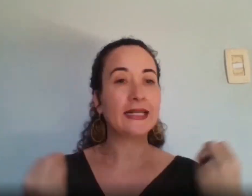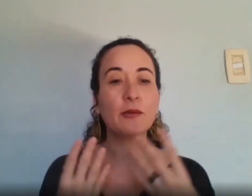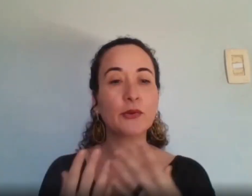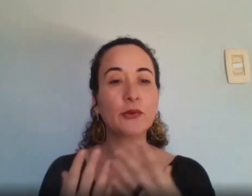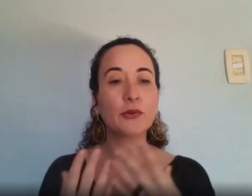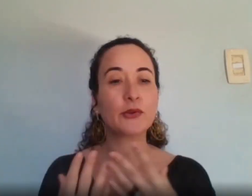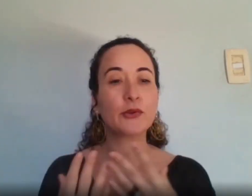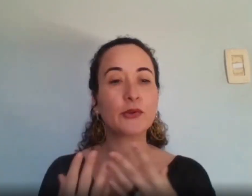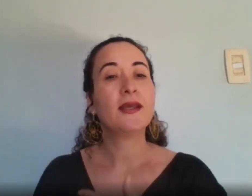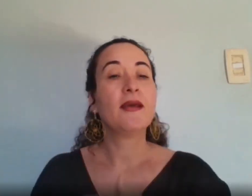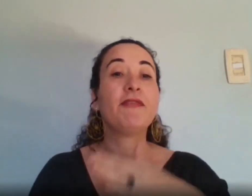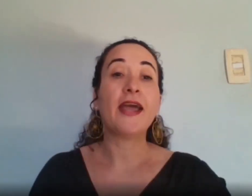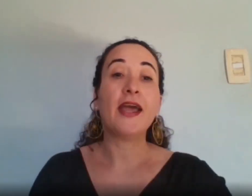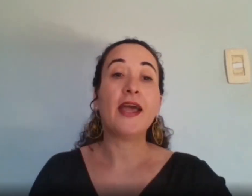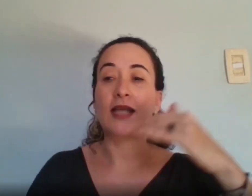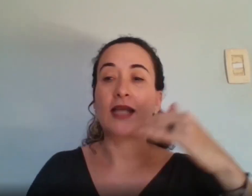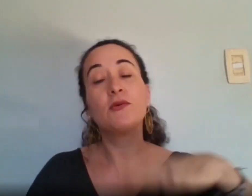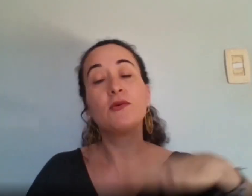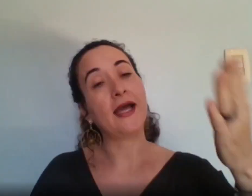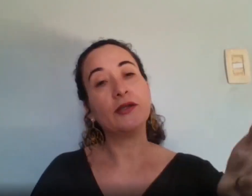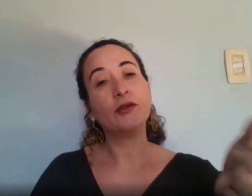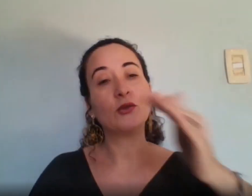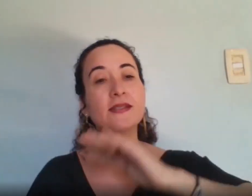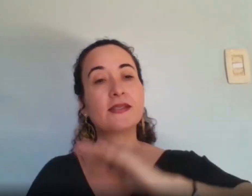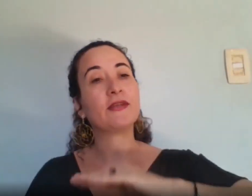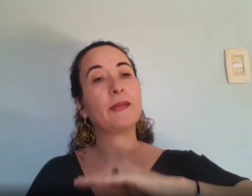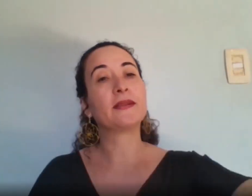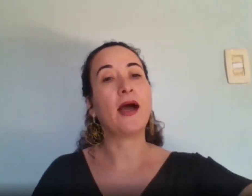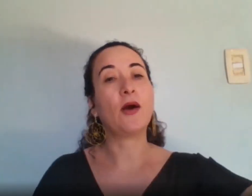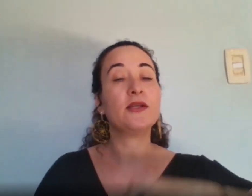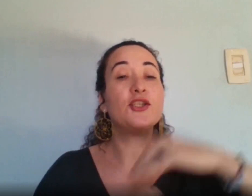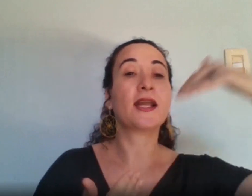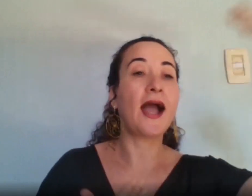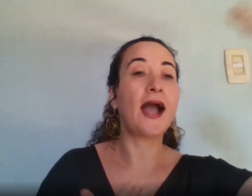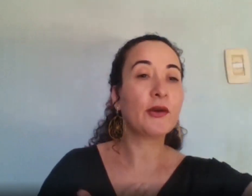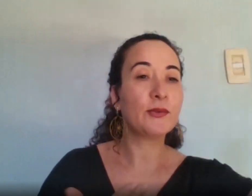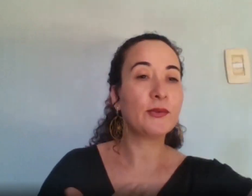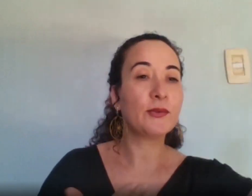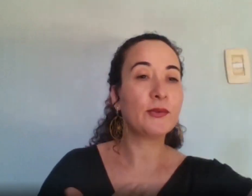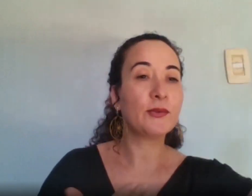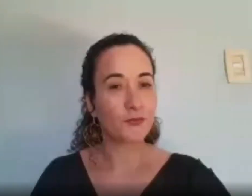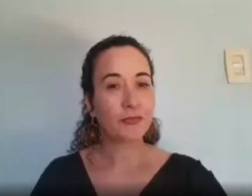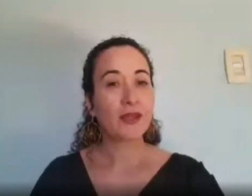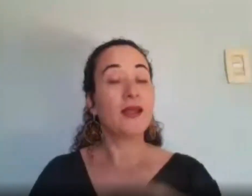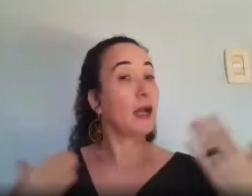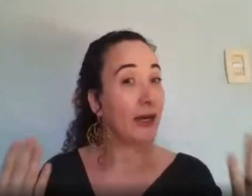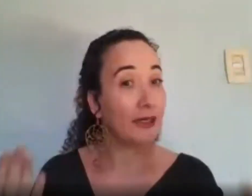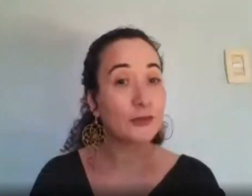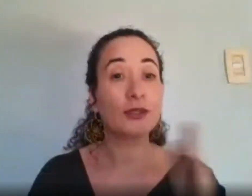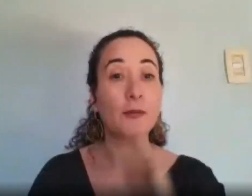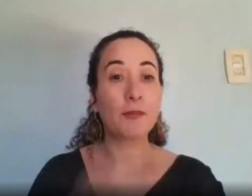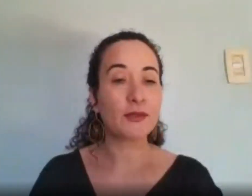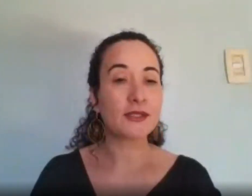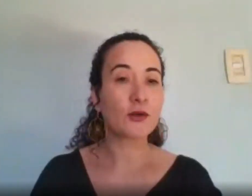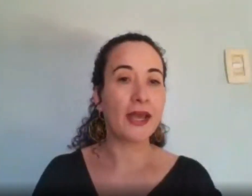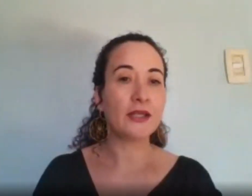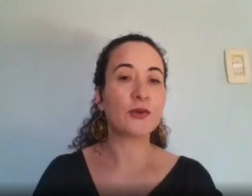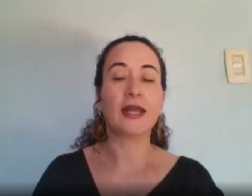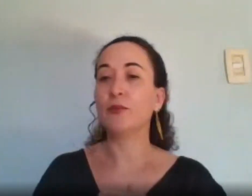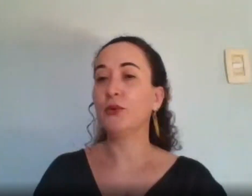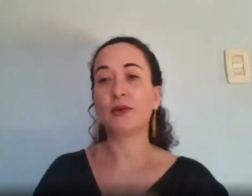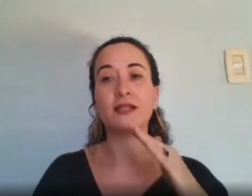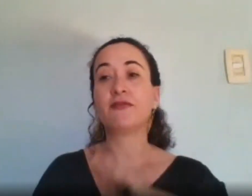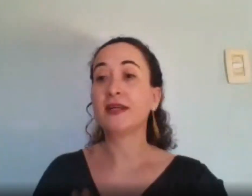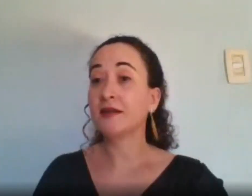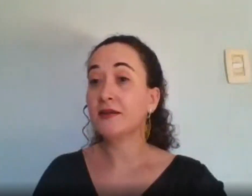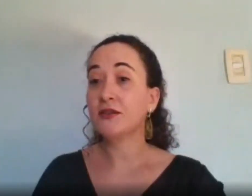grande ver os alunos saindo do ensino fundamental e chegar no ensino médio. Trabalhando também no ensino médio, era